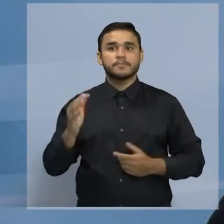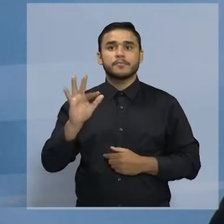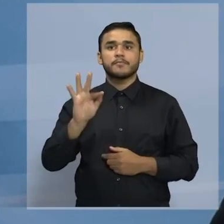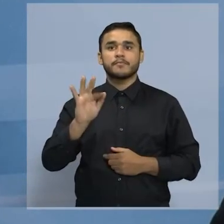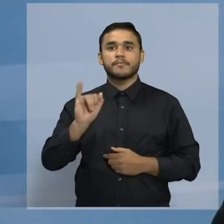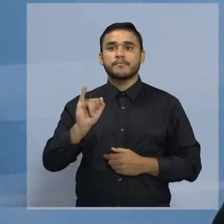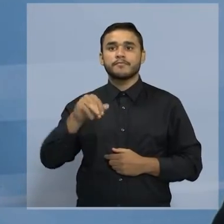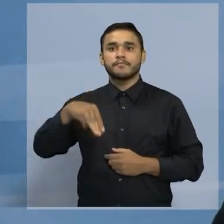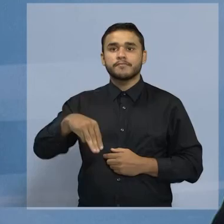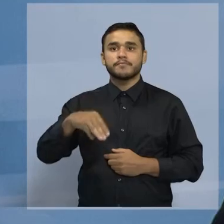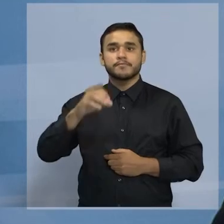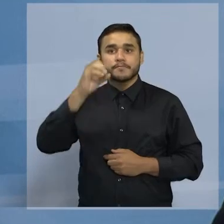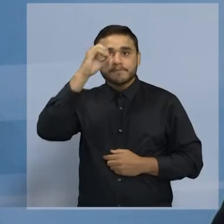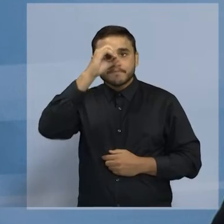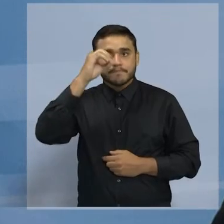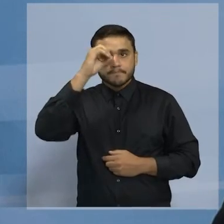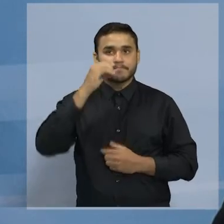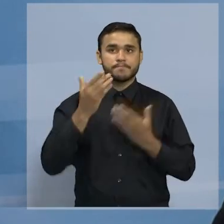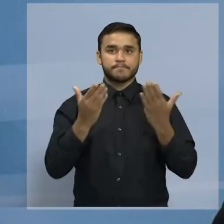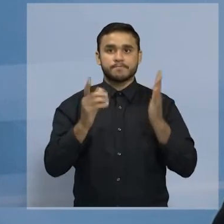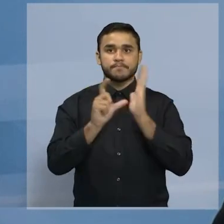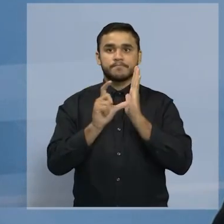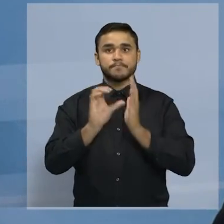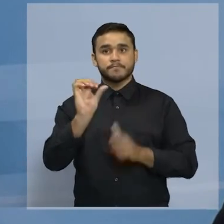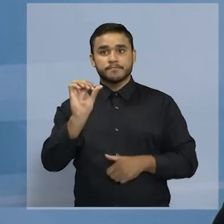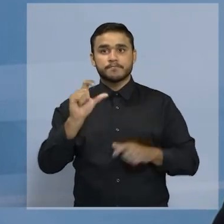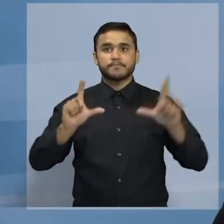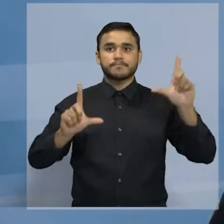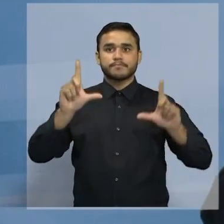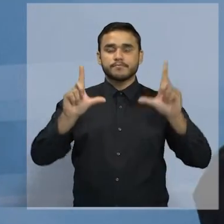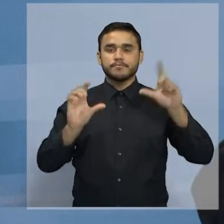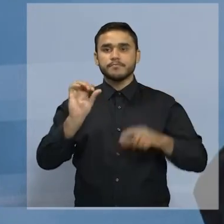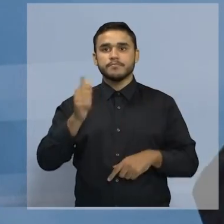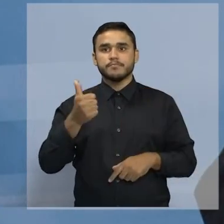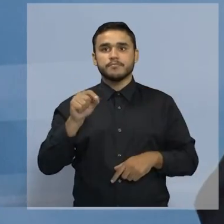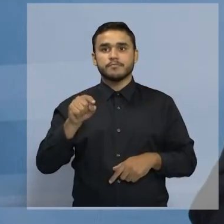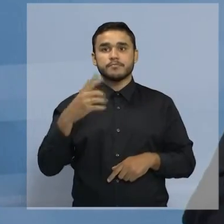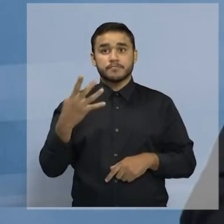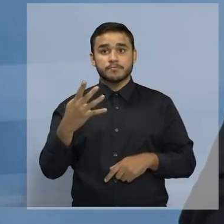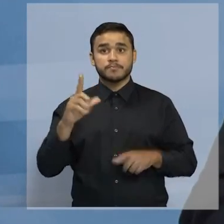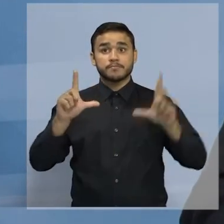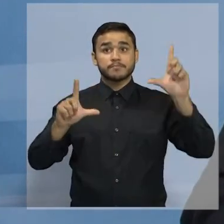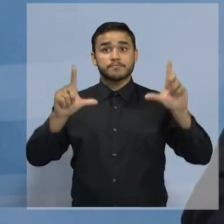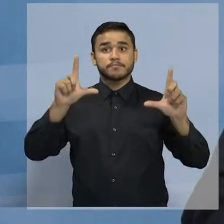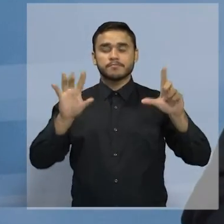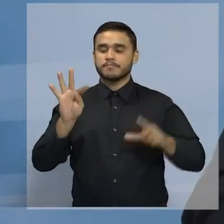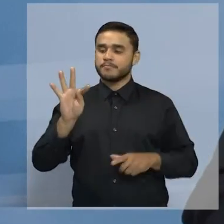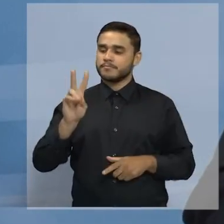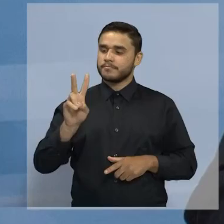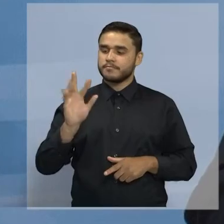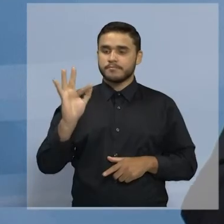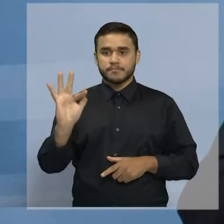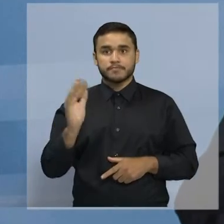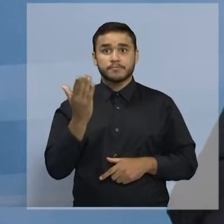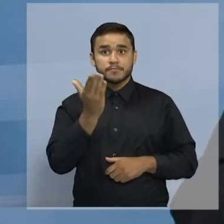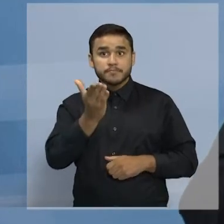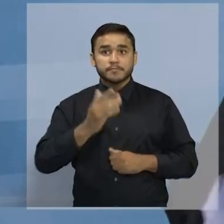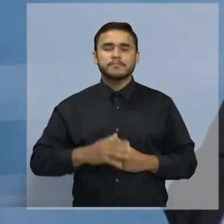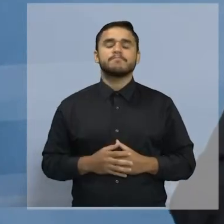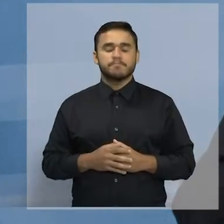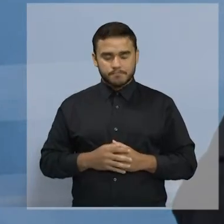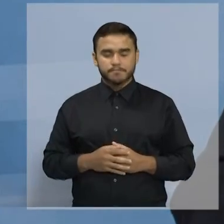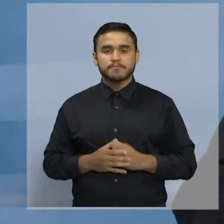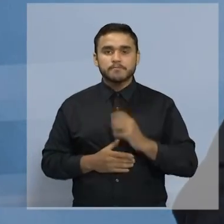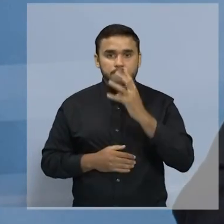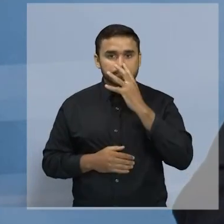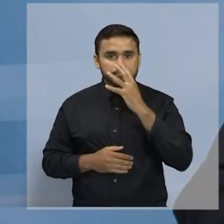mais uma edição do programa Observatório pela TV Fortaleza, canal 6 da Multiplay 61.4 digital. Esperamos ter explicado